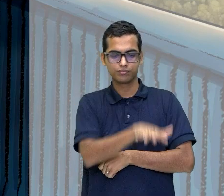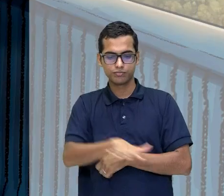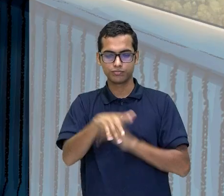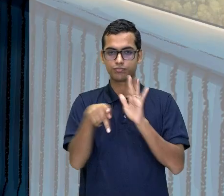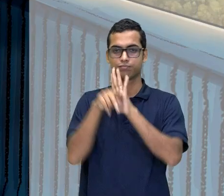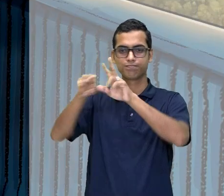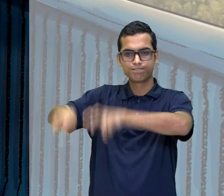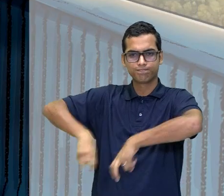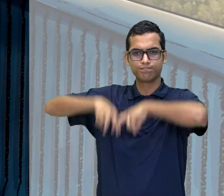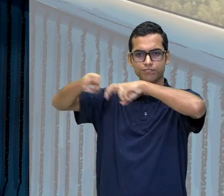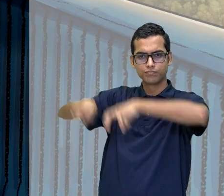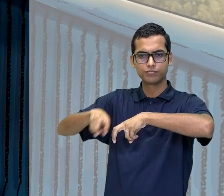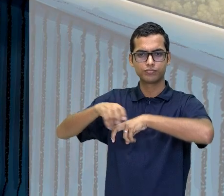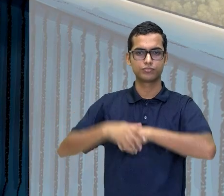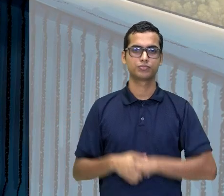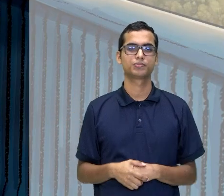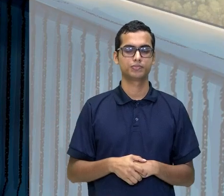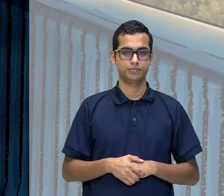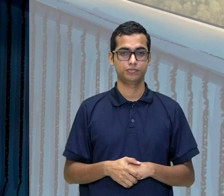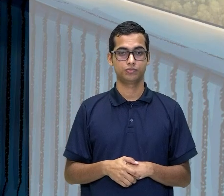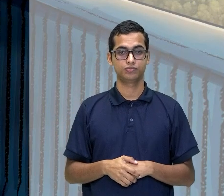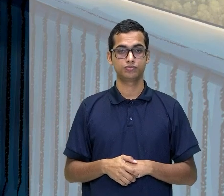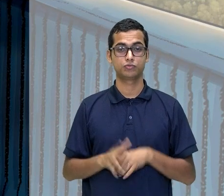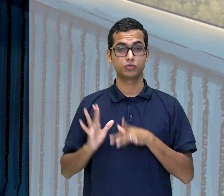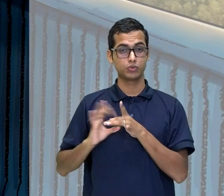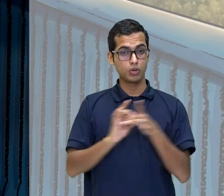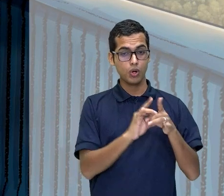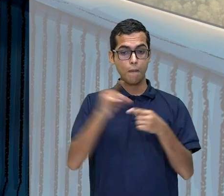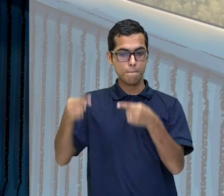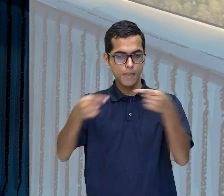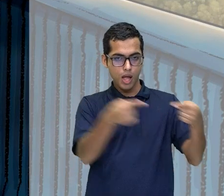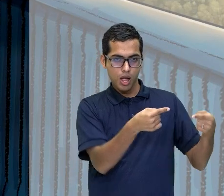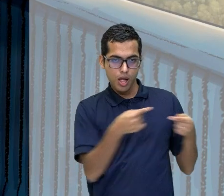E essa dinâmica política a gente vai dar o nome de